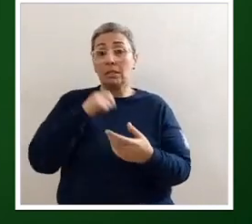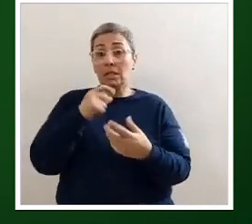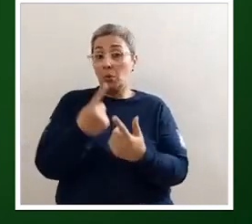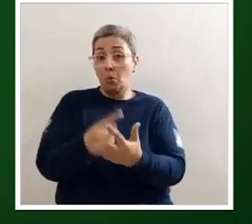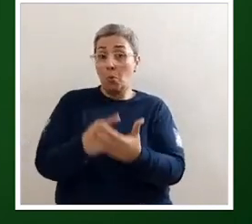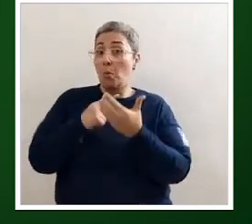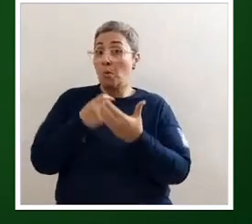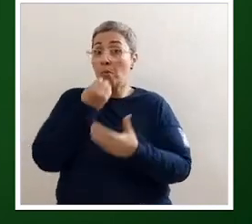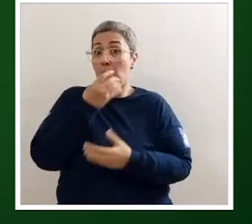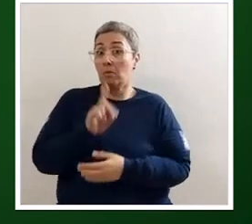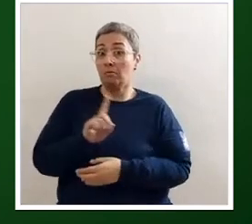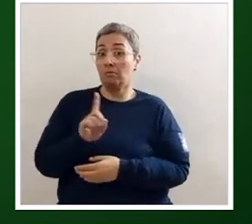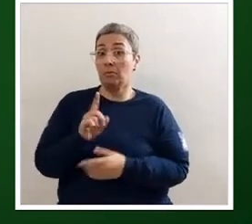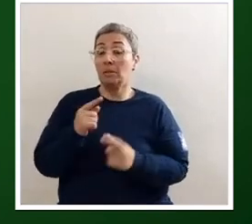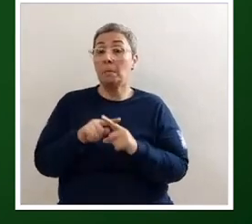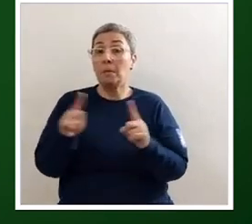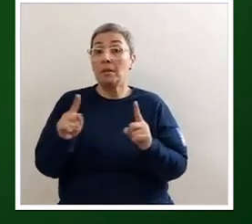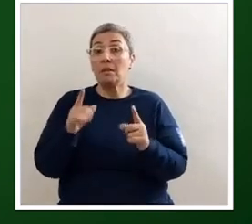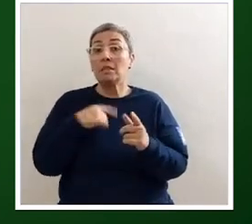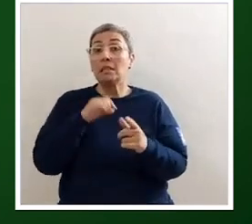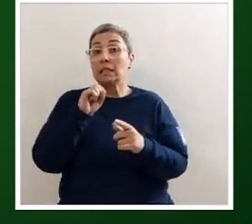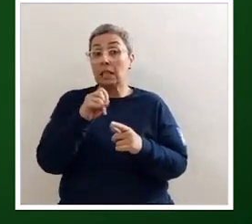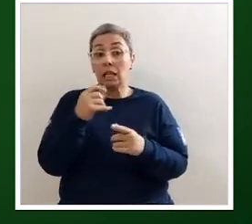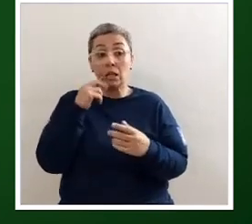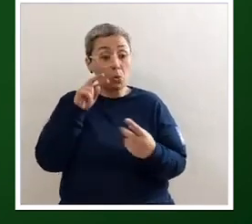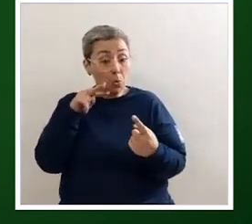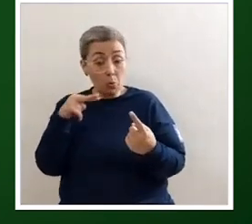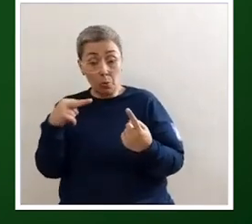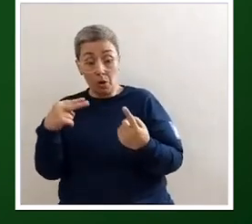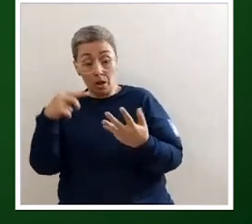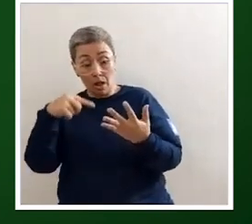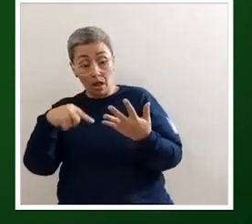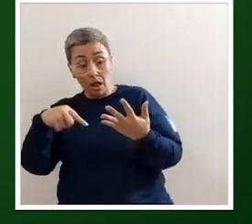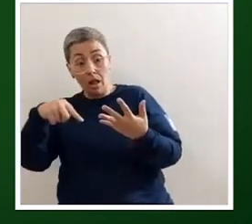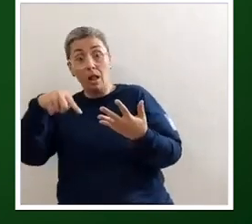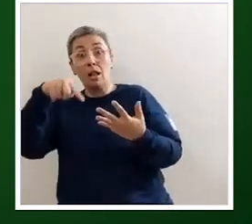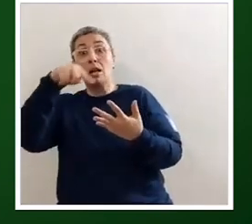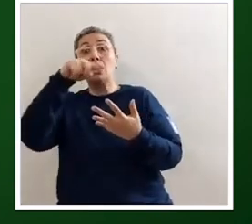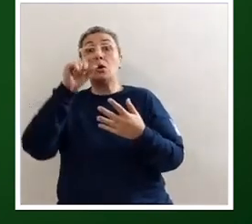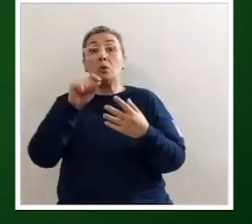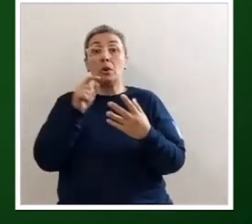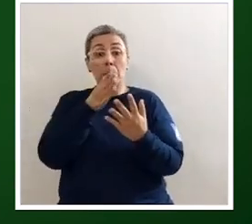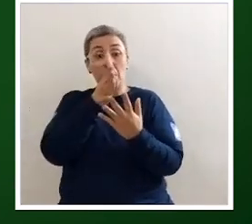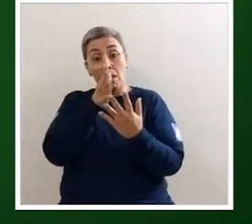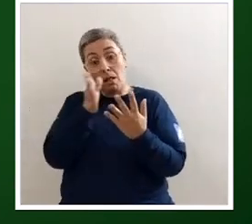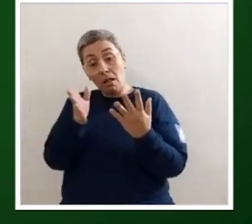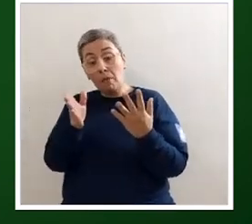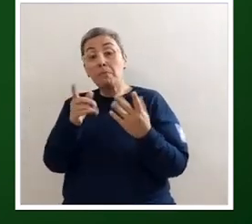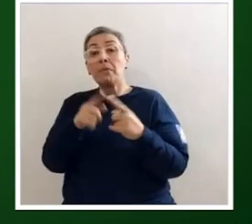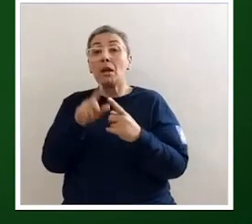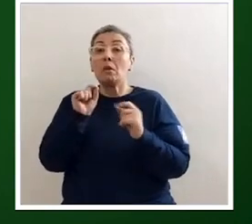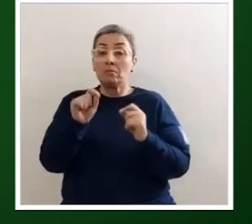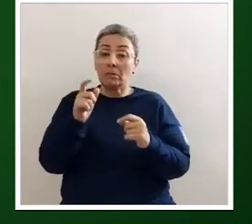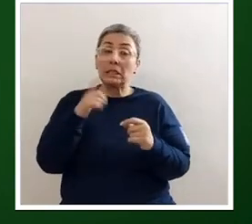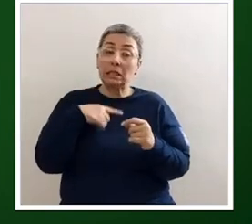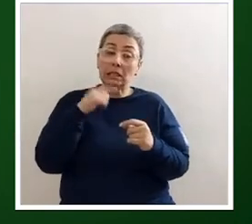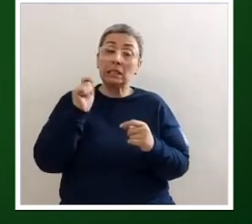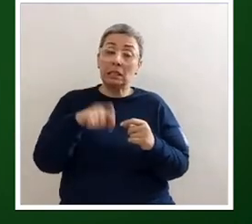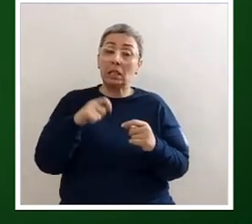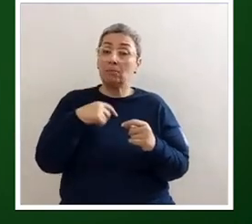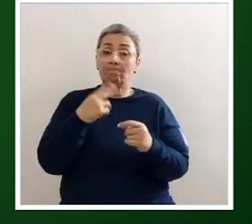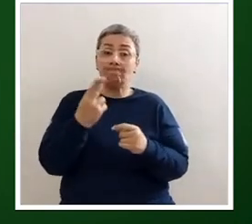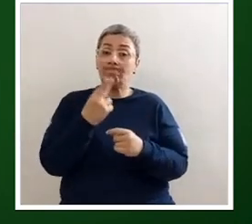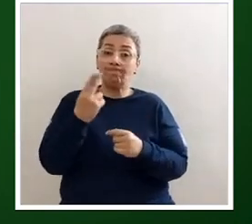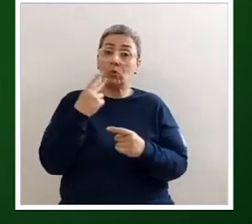acolher bem e se a gente não olhar para todas estas Vertentes a gente realmente não